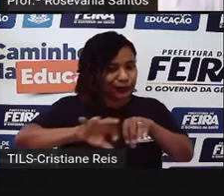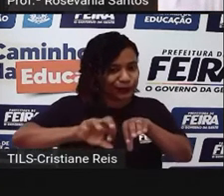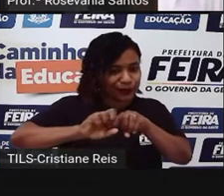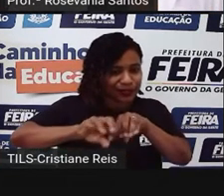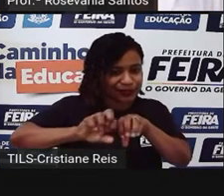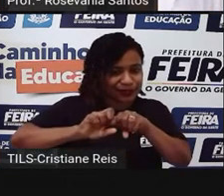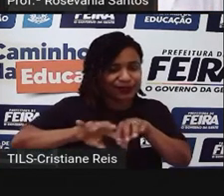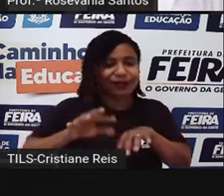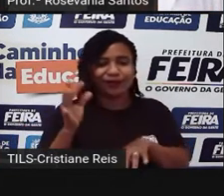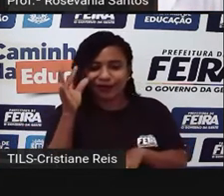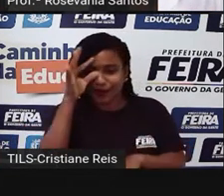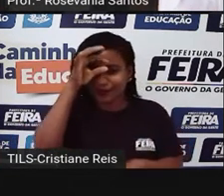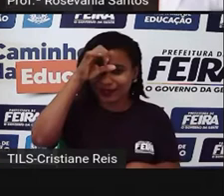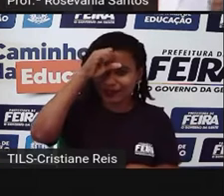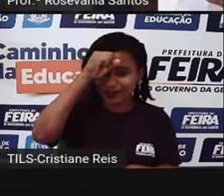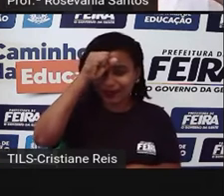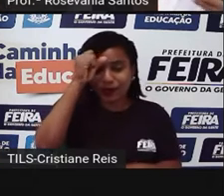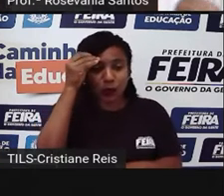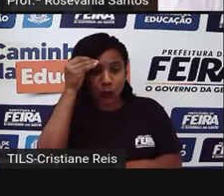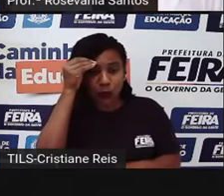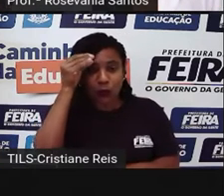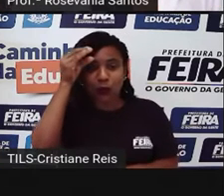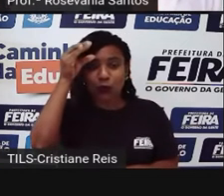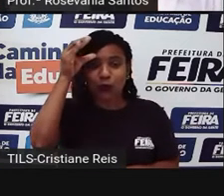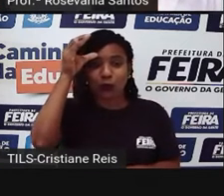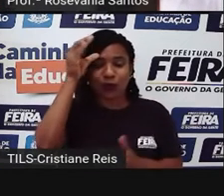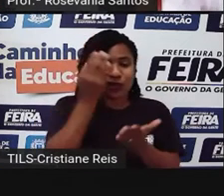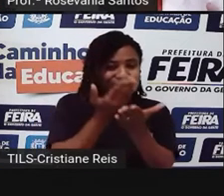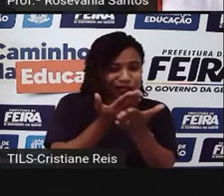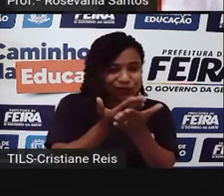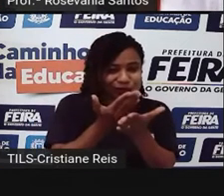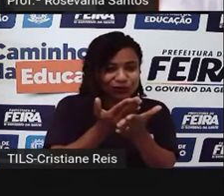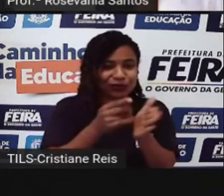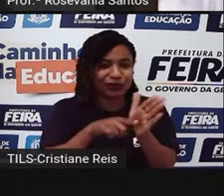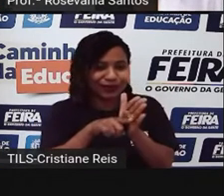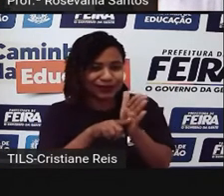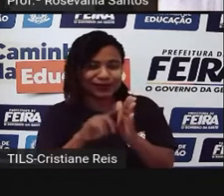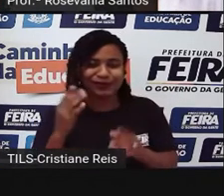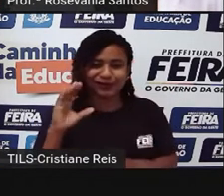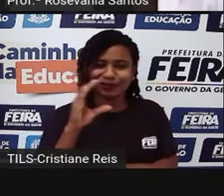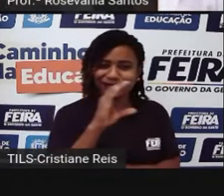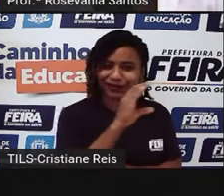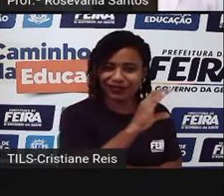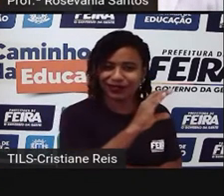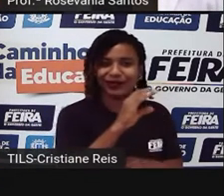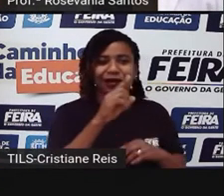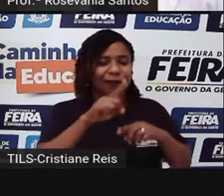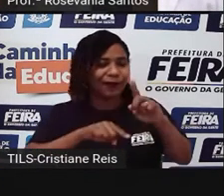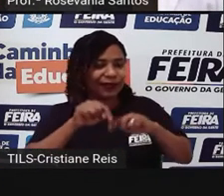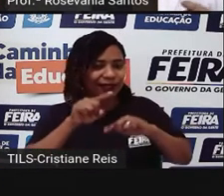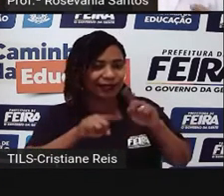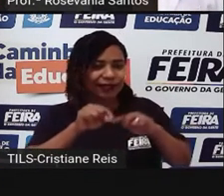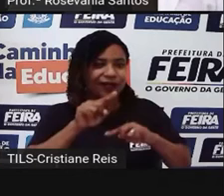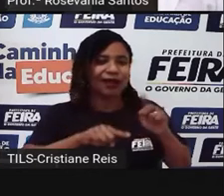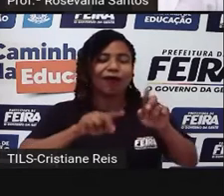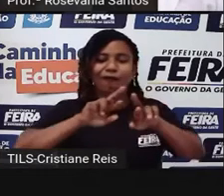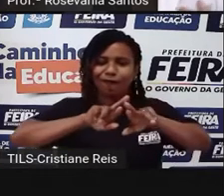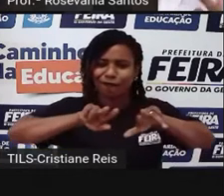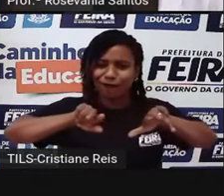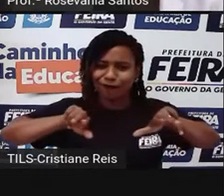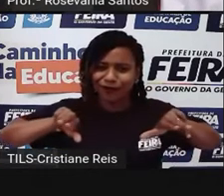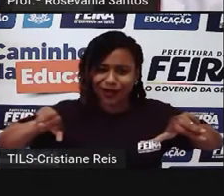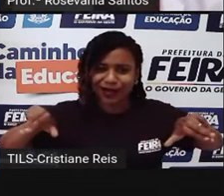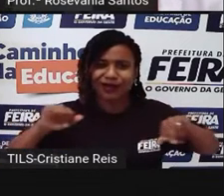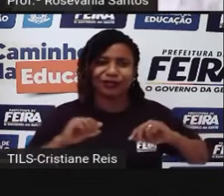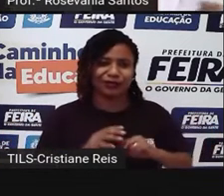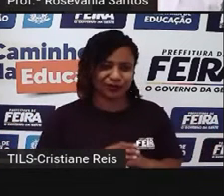de pesquisas científicas, de estudo de melhores tipos de materiais, né, que eles sejam mais eficientes, que